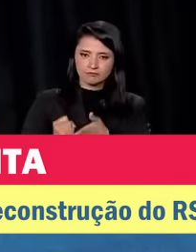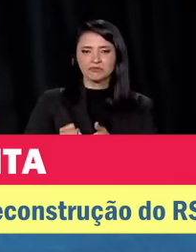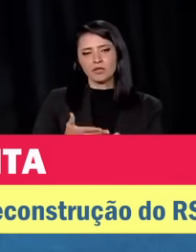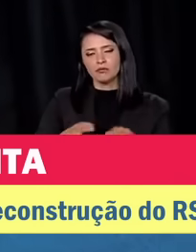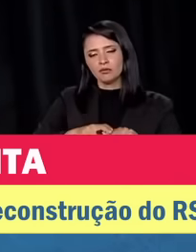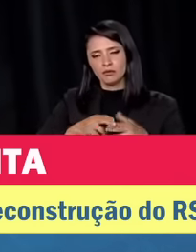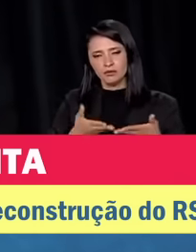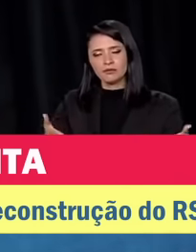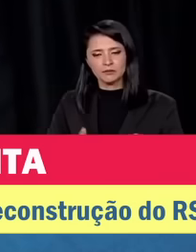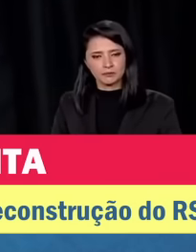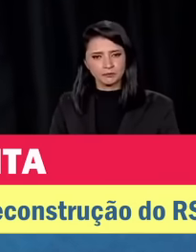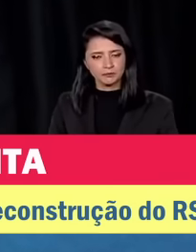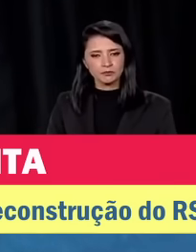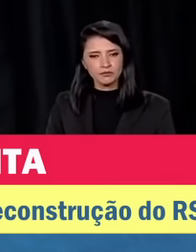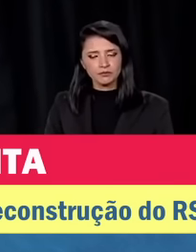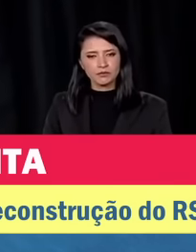companheiros e companheiras, eu